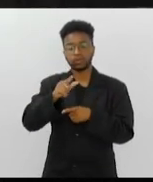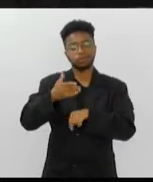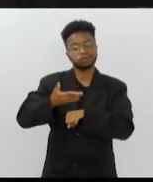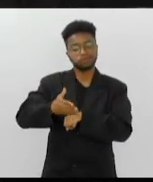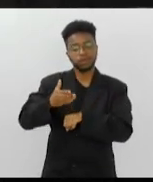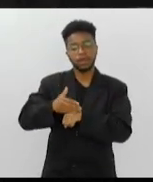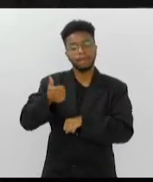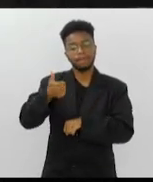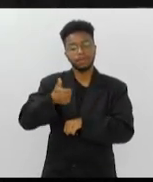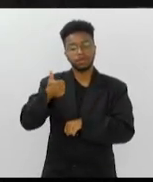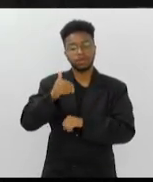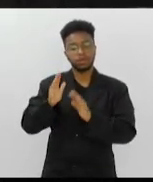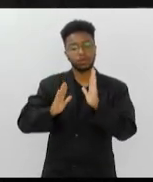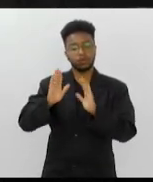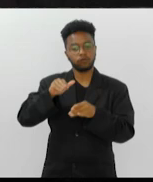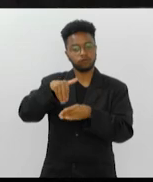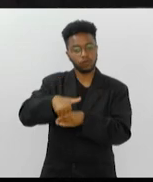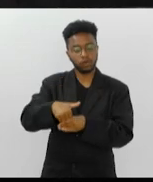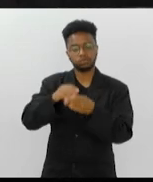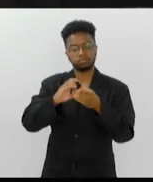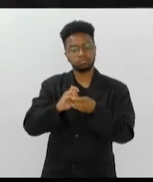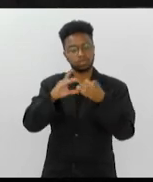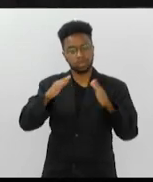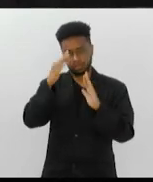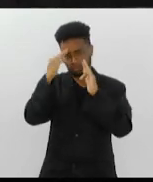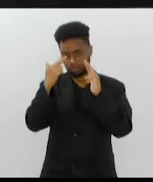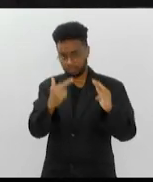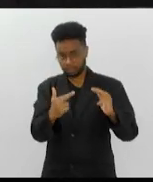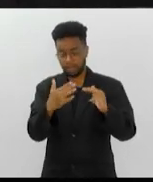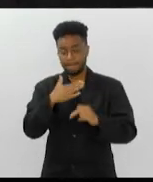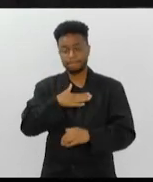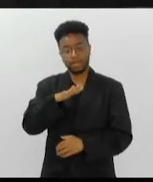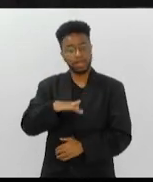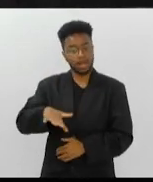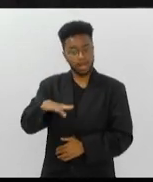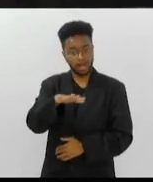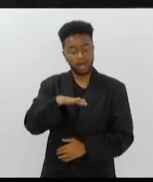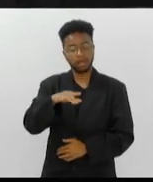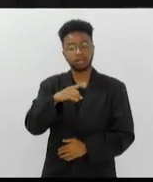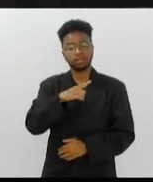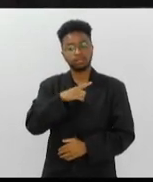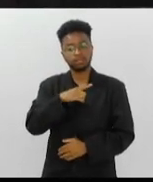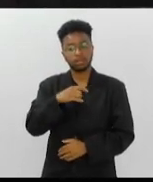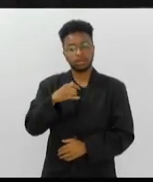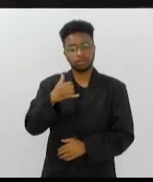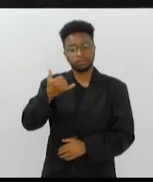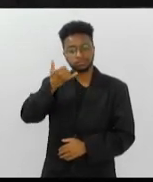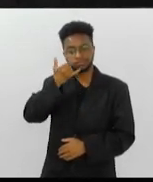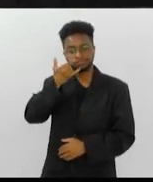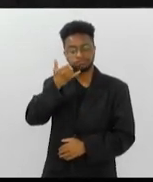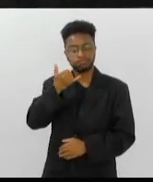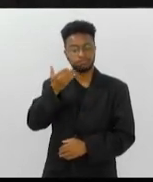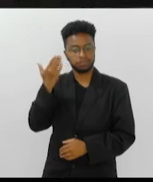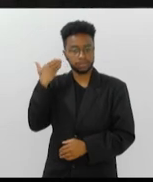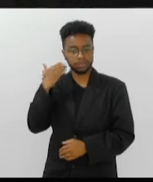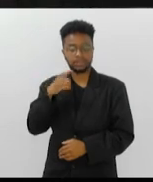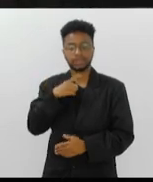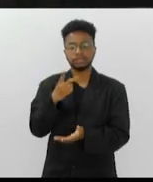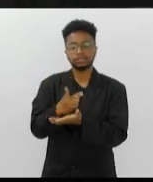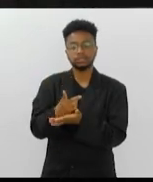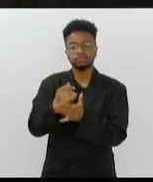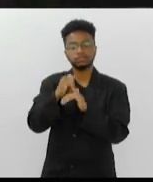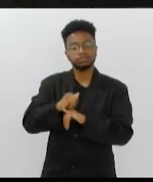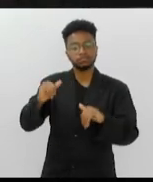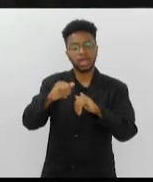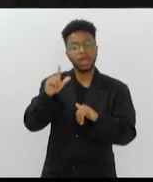turno democraticamente. Na minha área, eu tinha um telemarketing. E, na época, sempre disse, vai ser